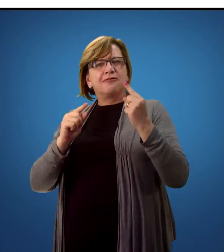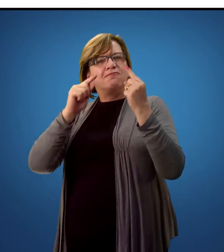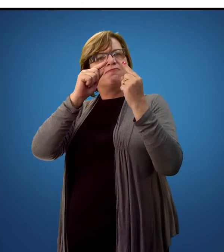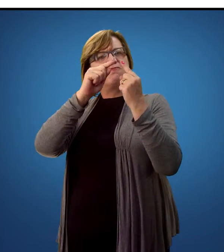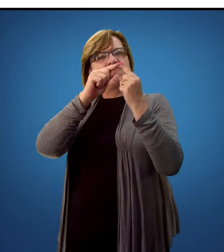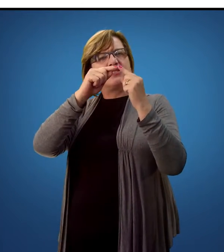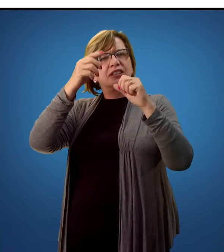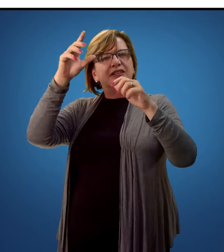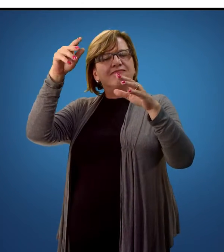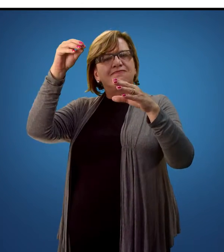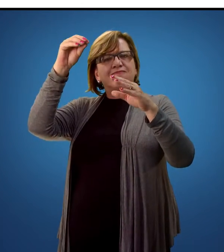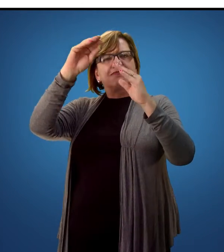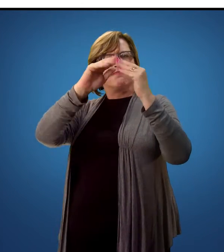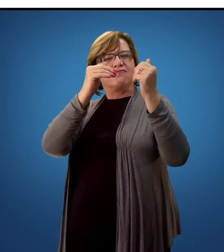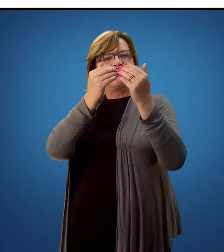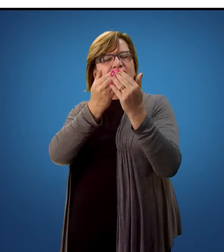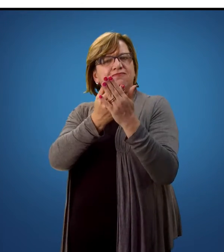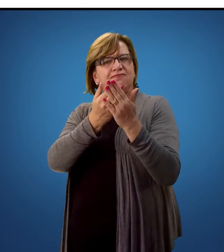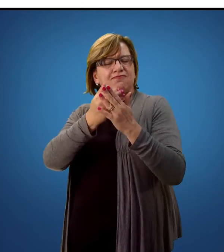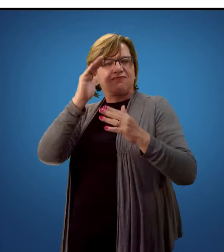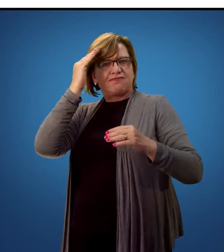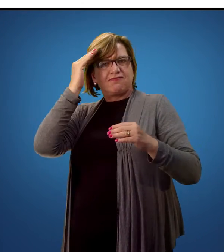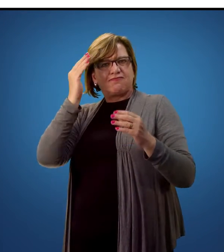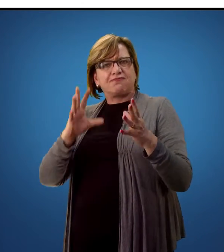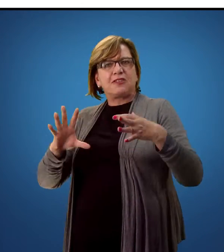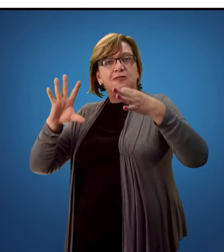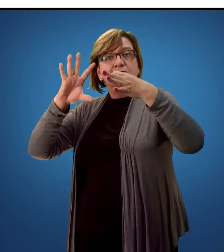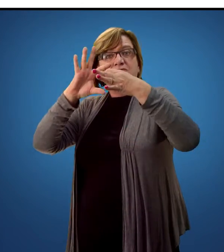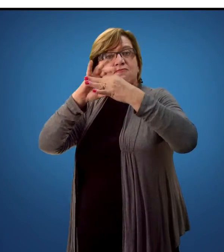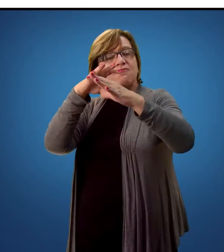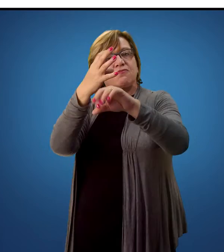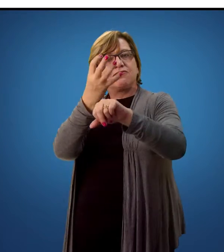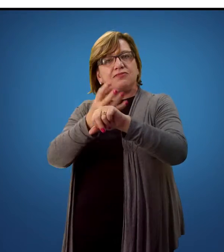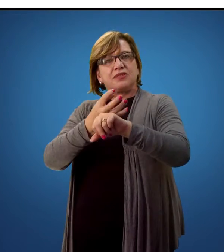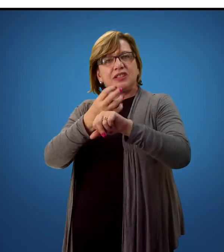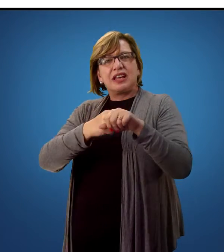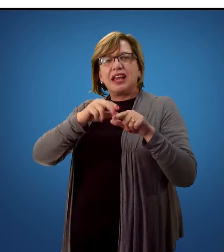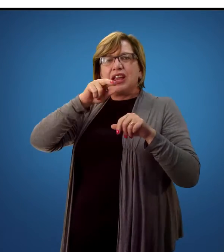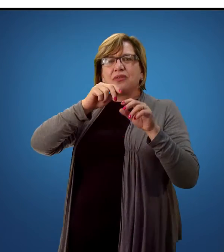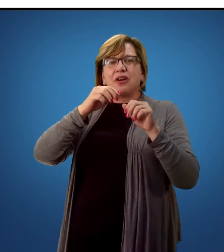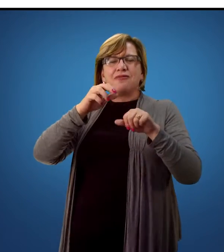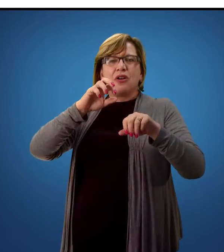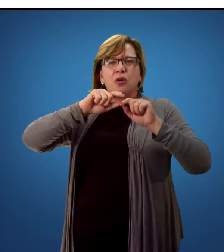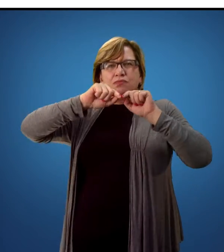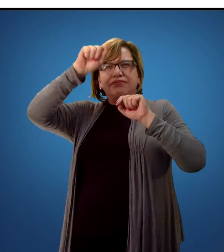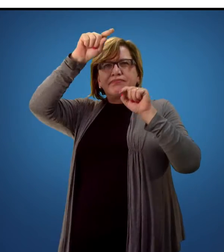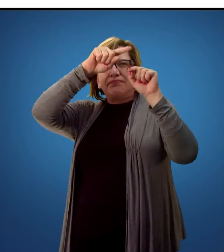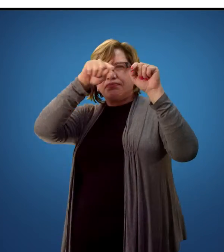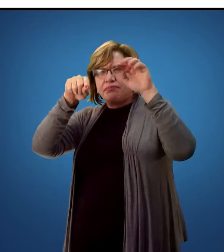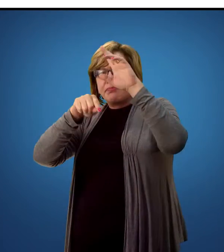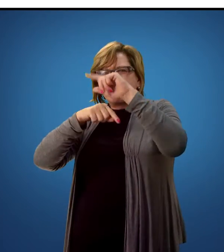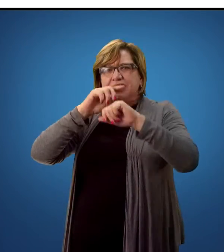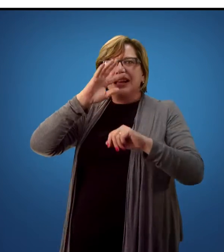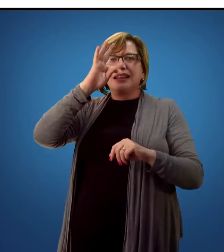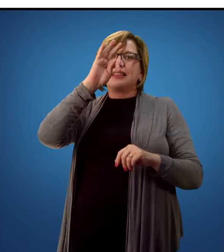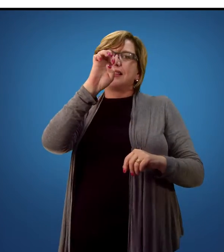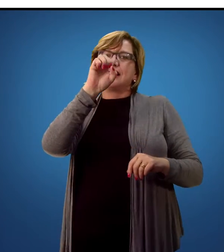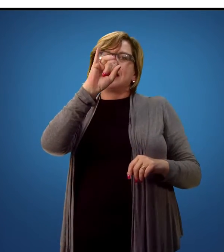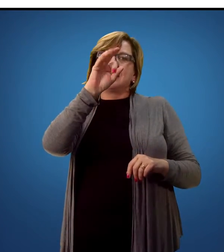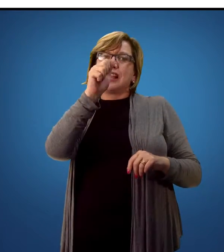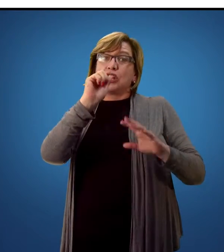ele entende a própria educação transdisciplinar como se fosse uma teia onde todos os conhecimentos estão